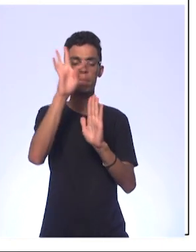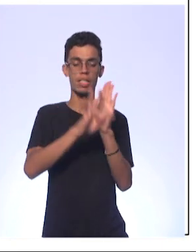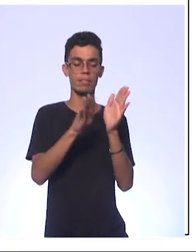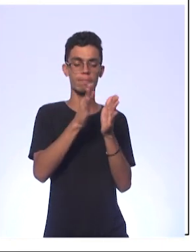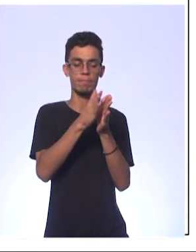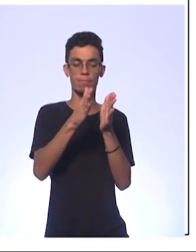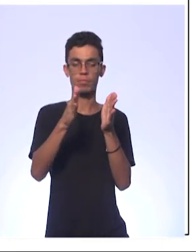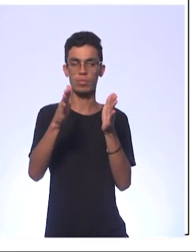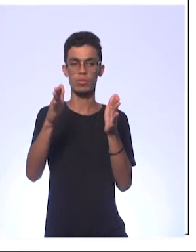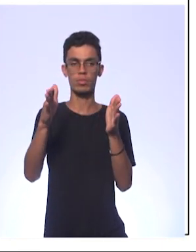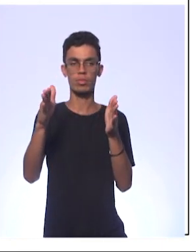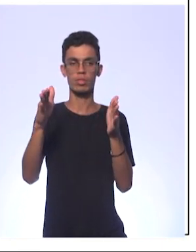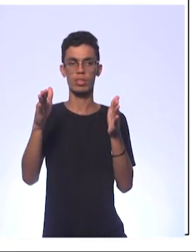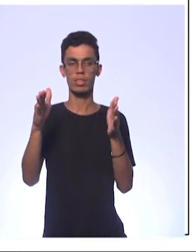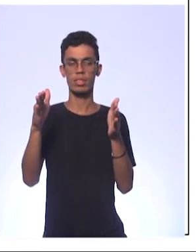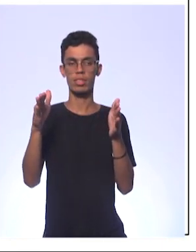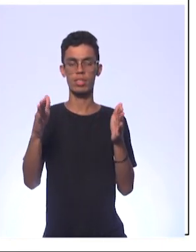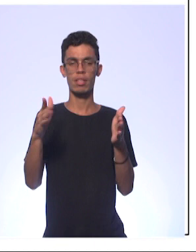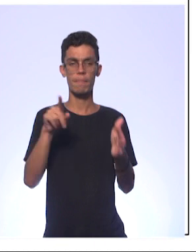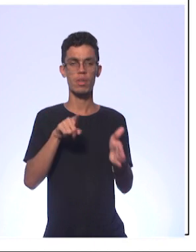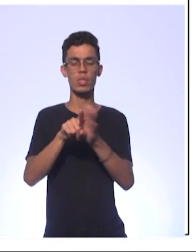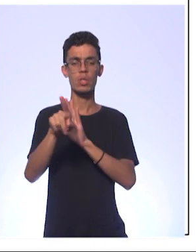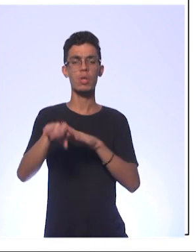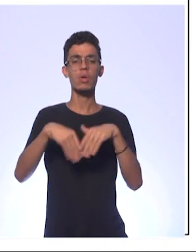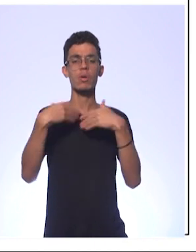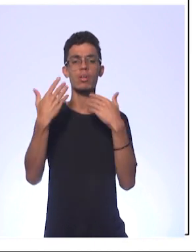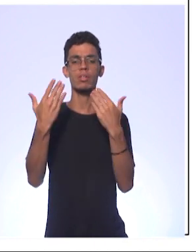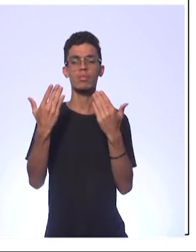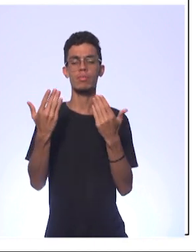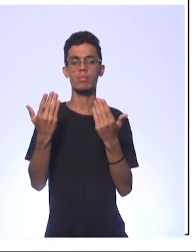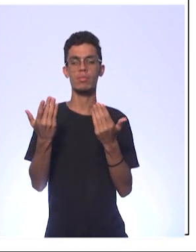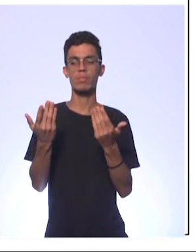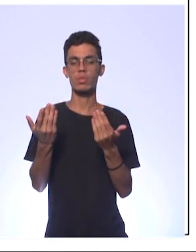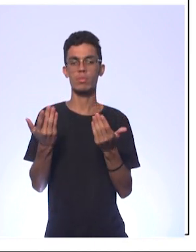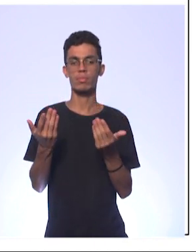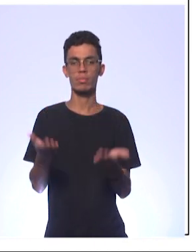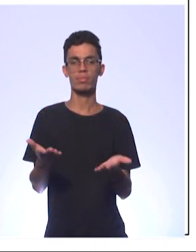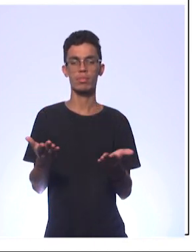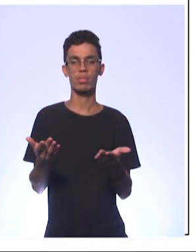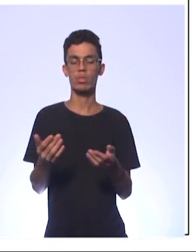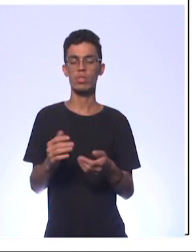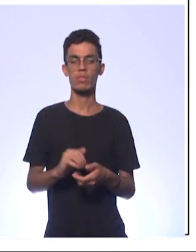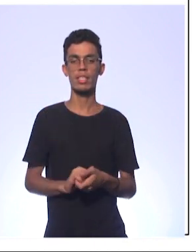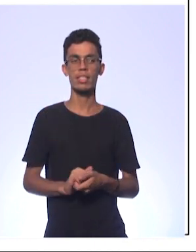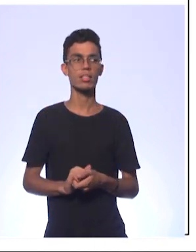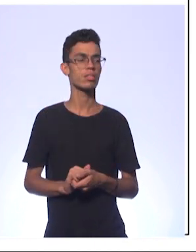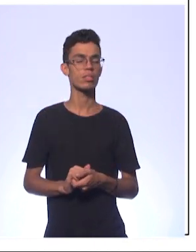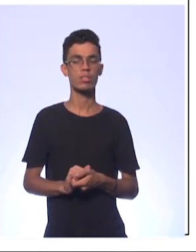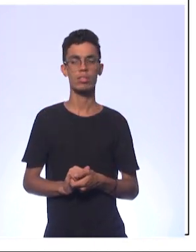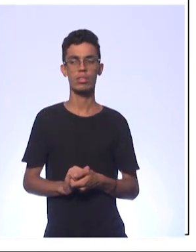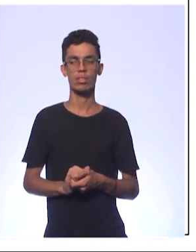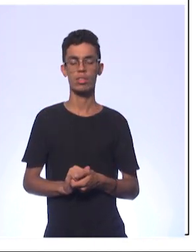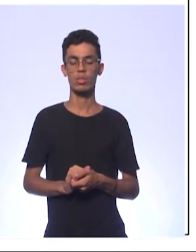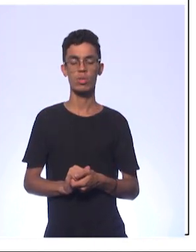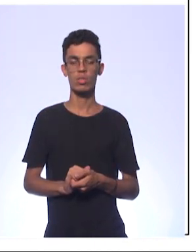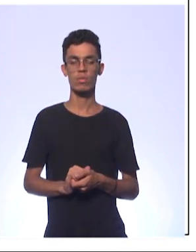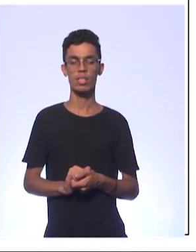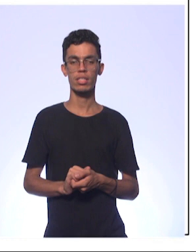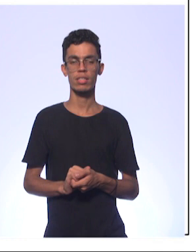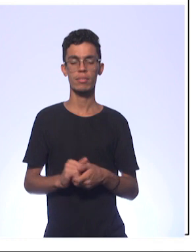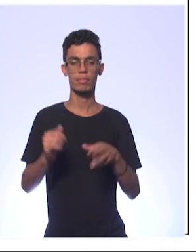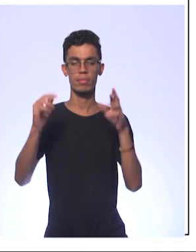que caracterizam um argumento. Então, a pergunta, qual é o primeiro argumento do lobo para justificar a sua ameaça ao